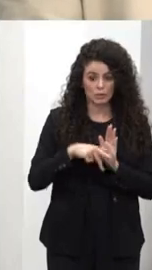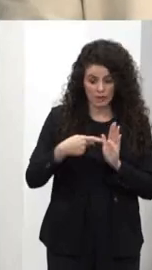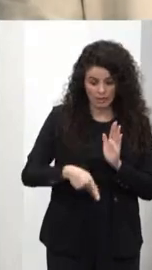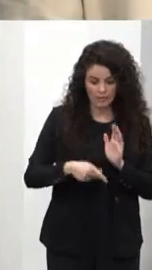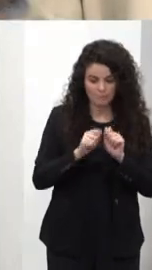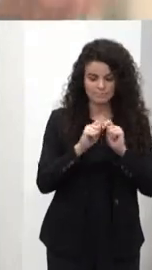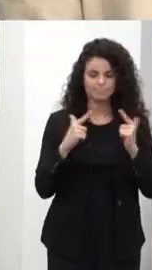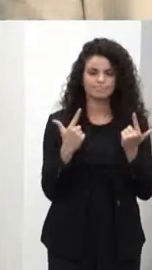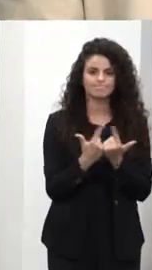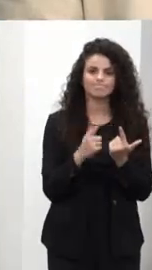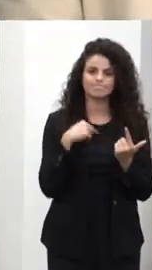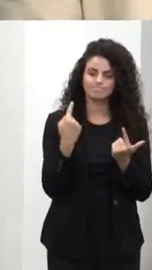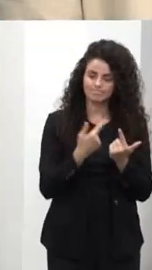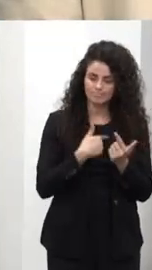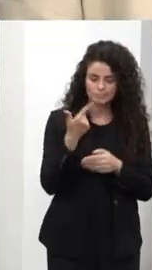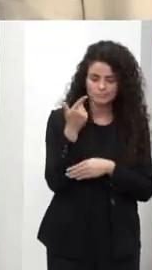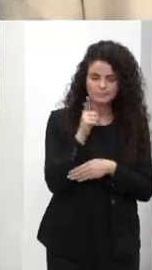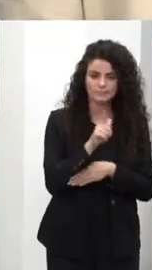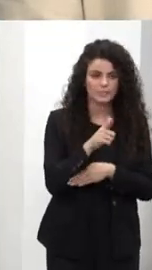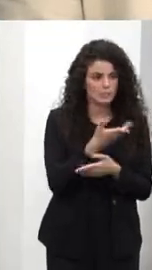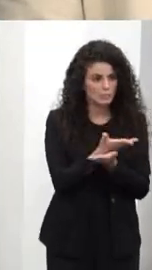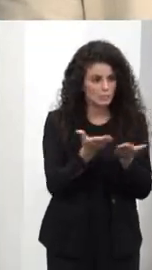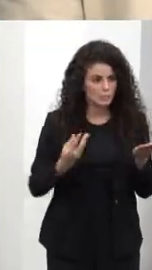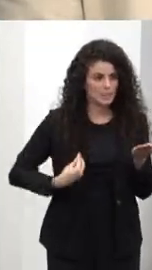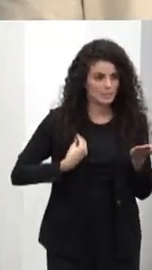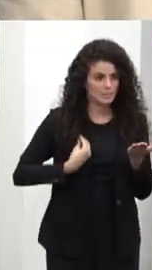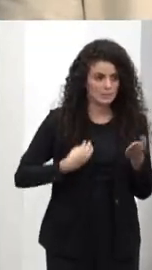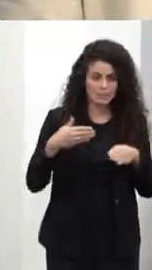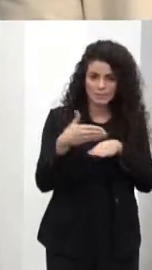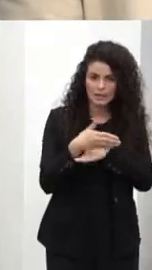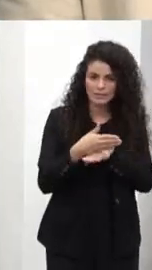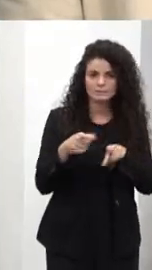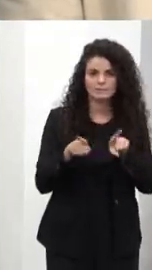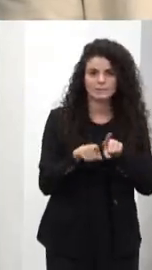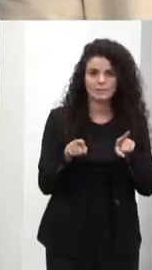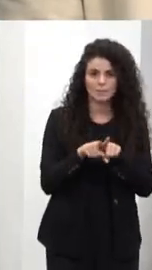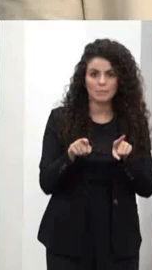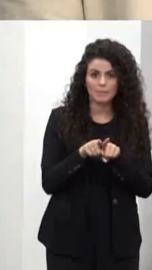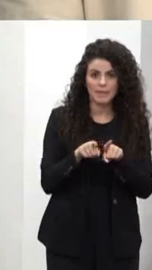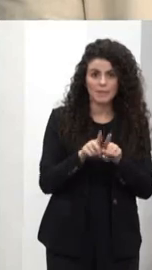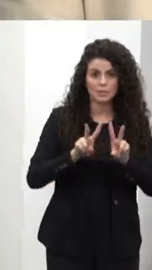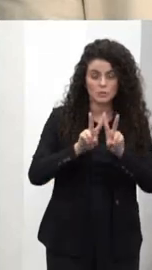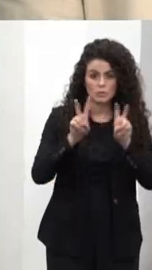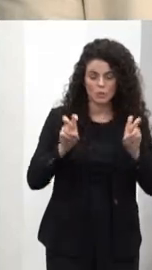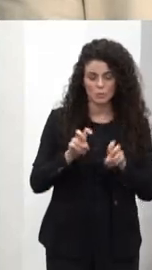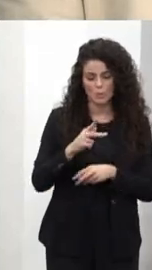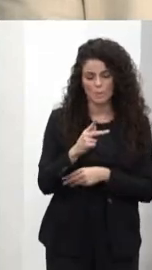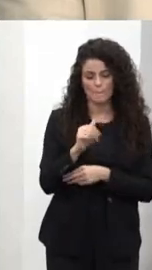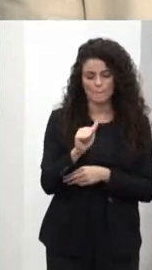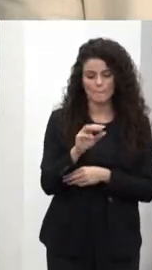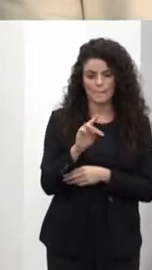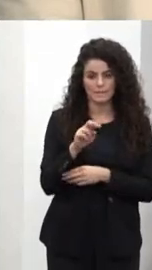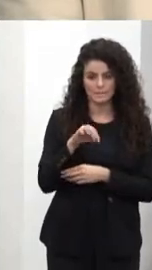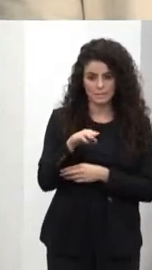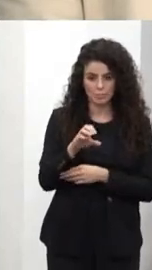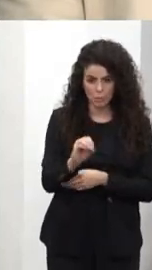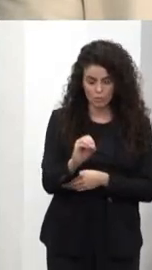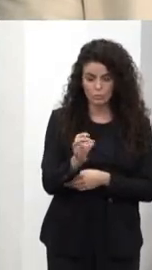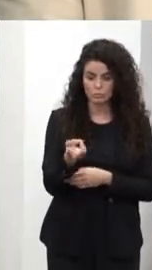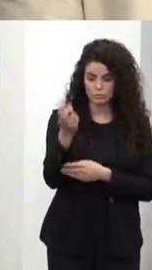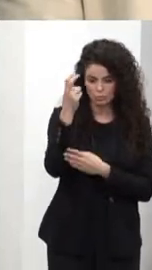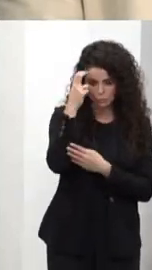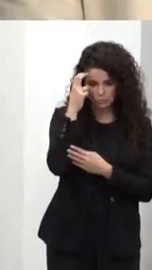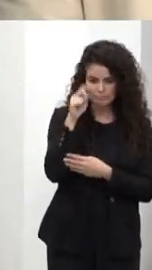muita gente aqui tava sobre o patrimônio cultural várias audiências né discutimos